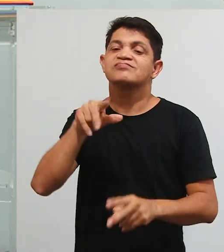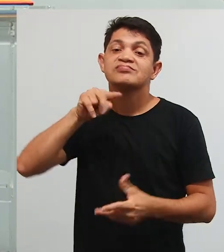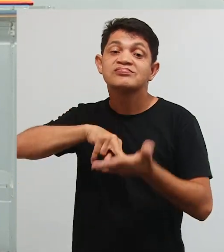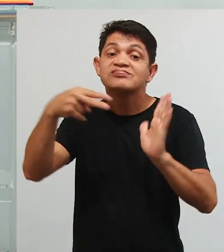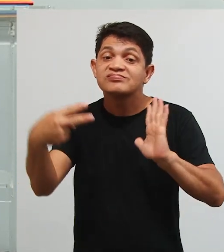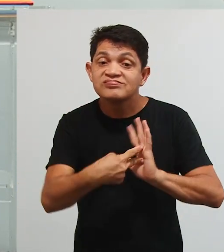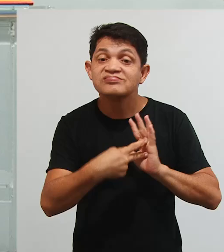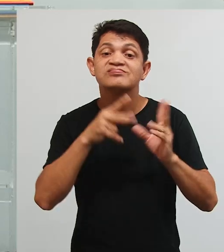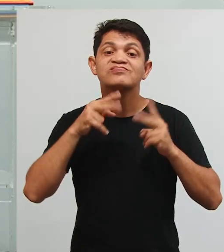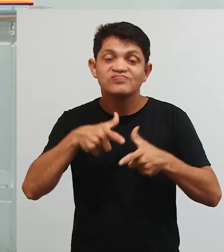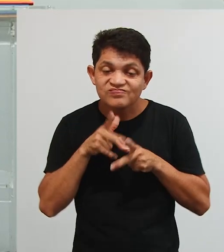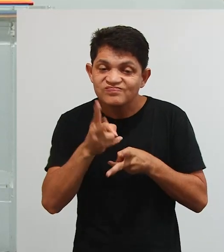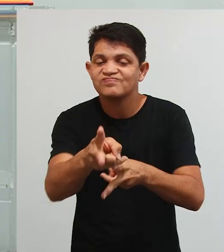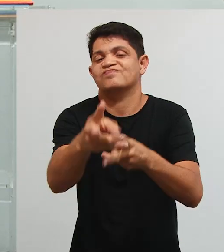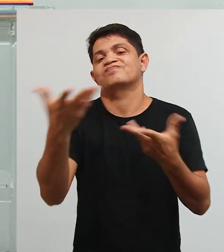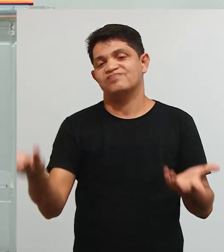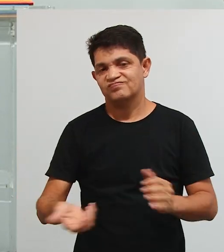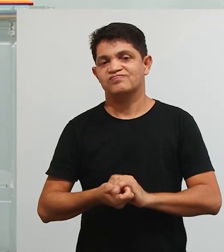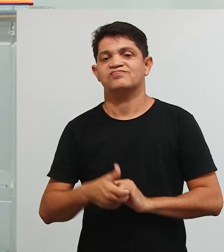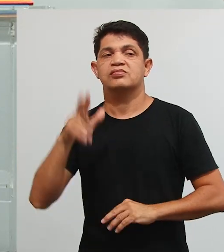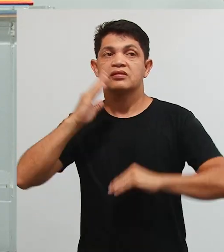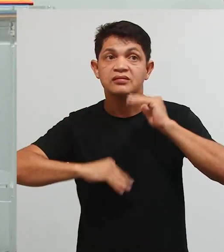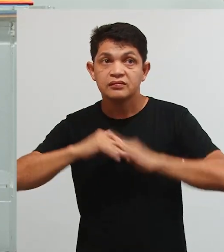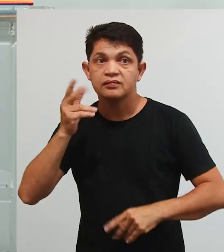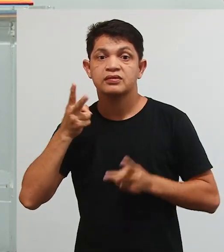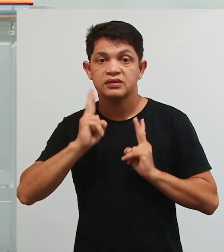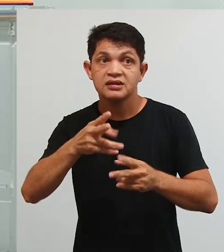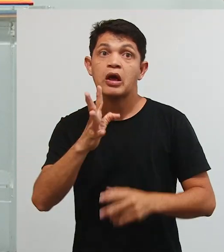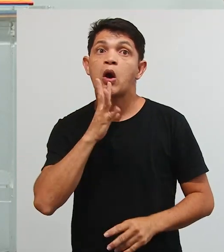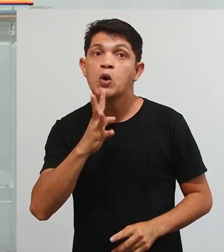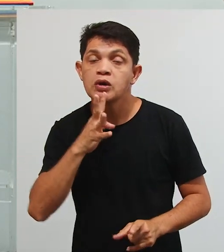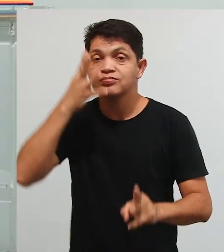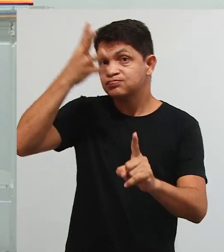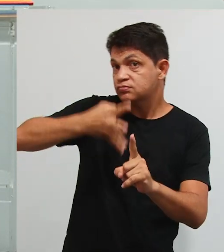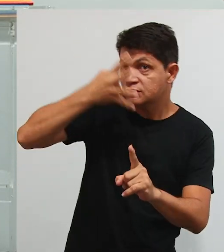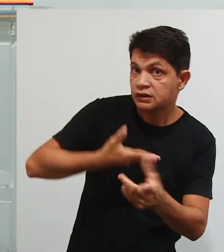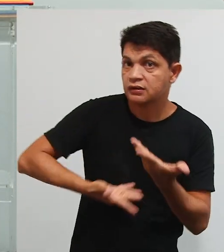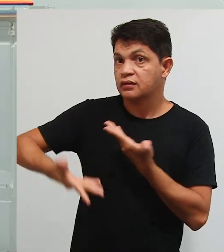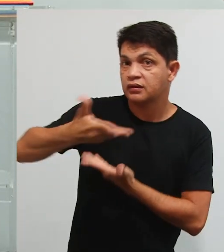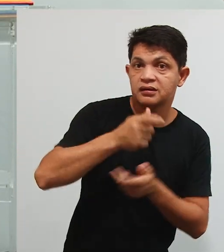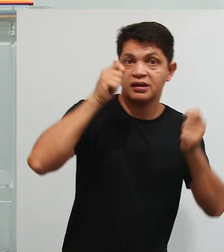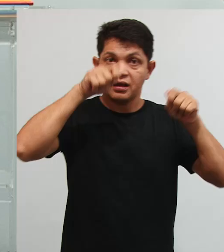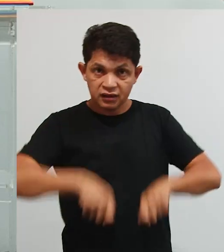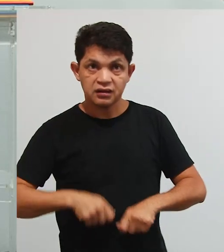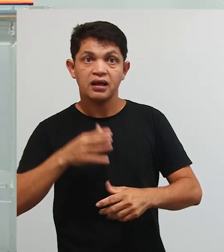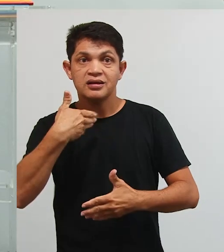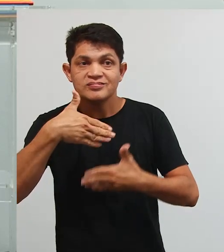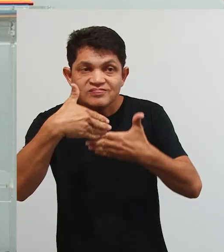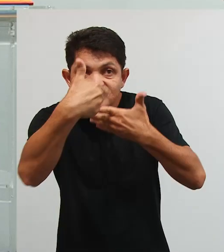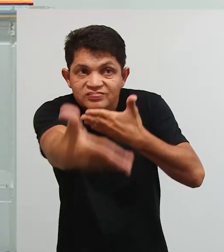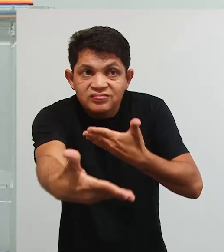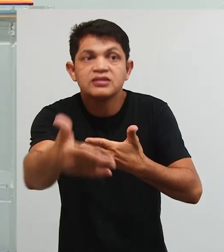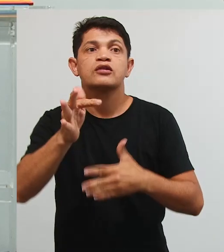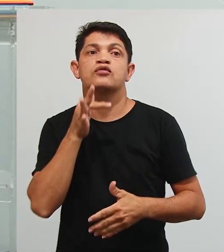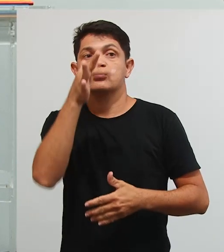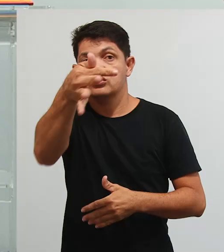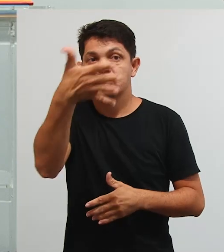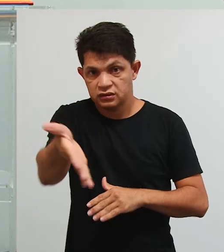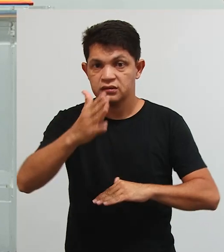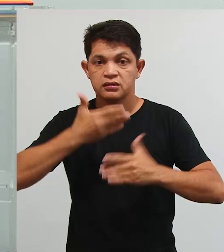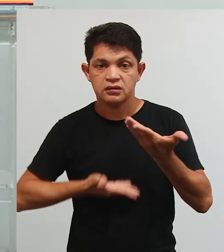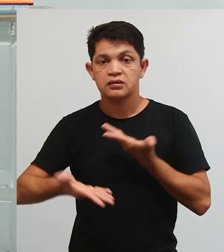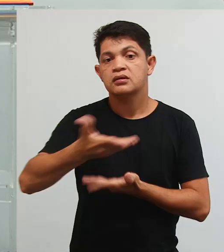a intervenção provoca. Então, a intervenção vai primeiro fazer um olhar e dizer, tem um conflito aqui, né? Alguma coisa não